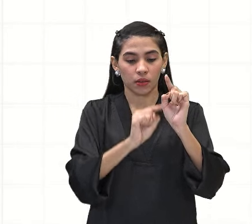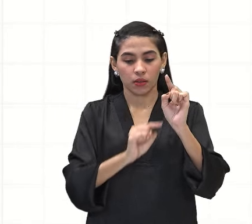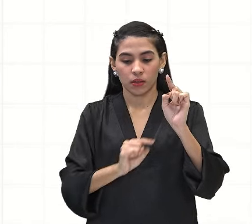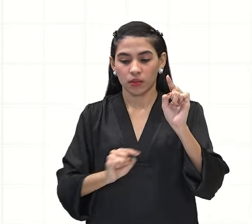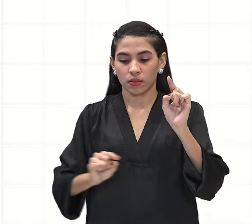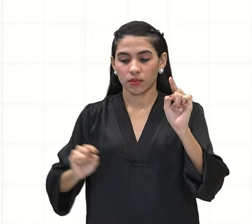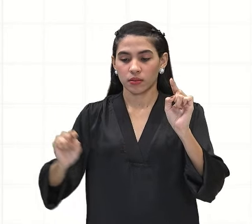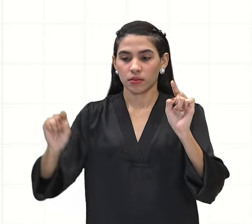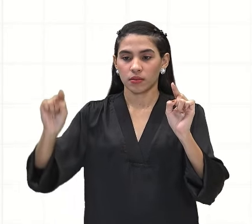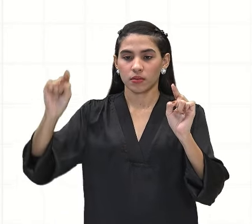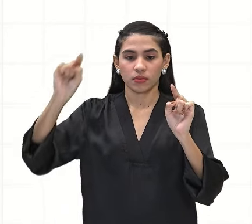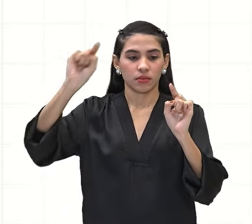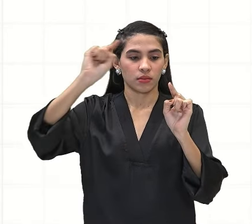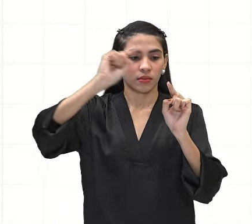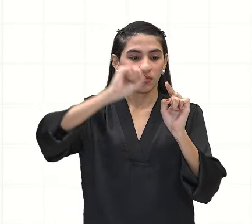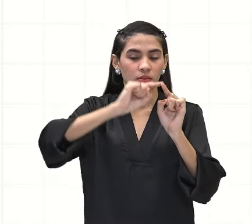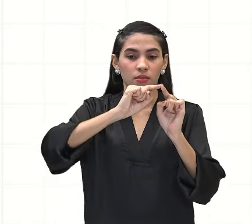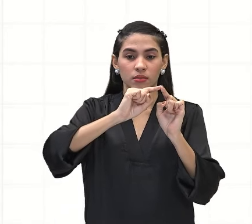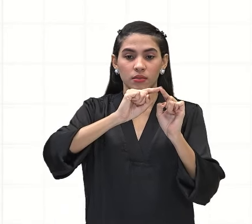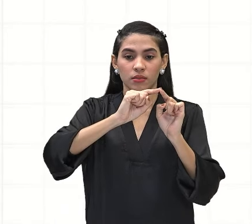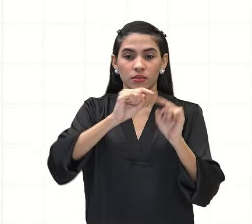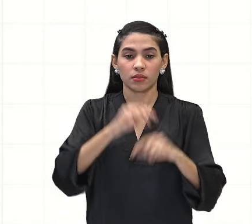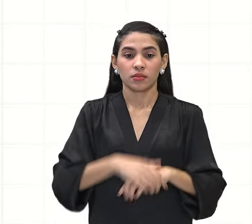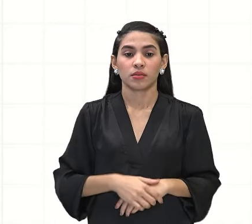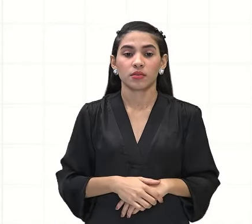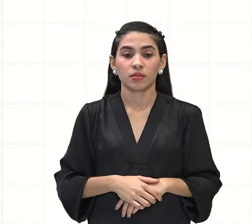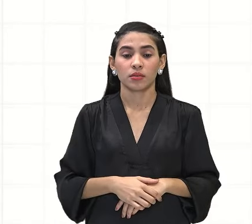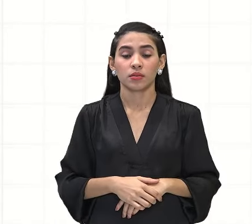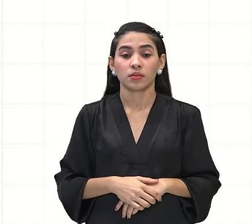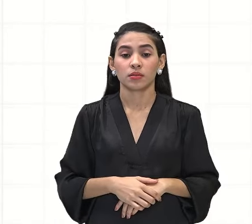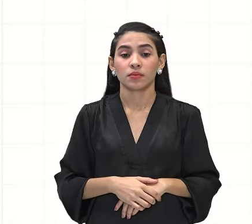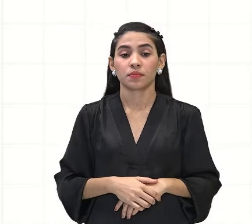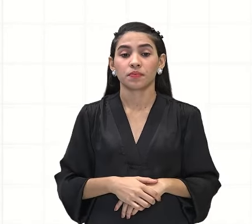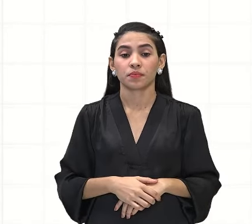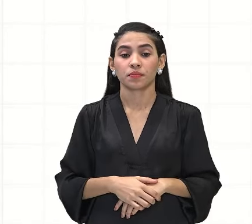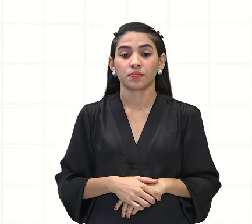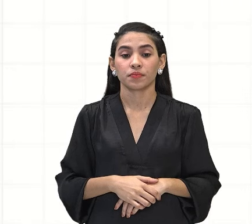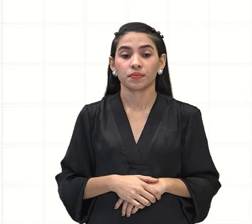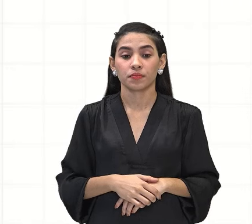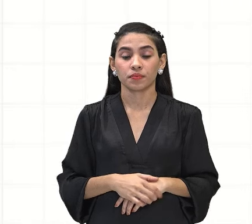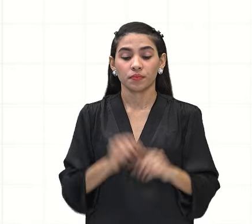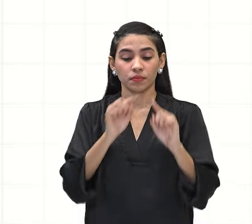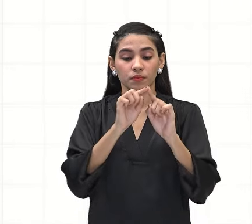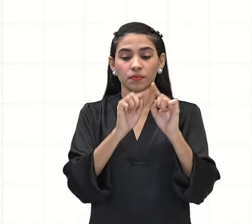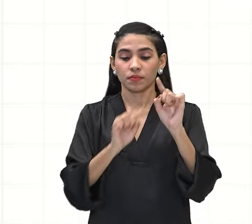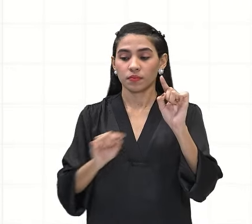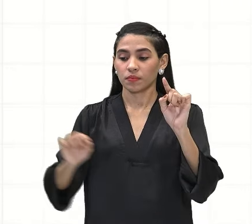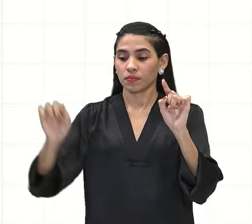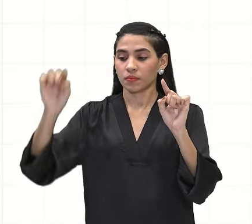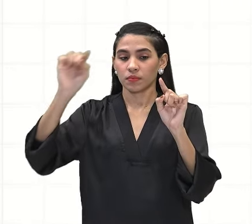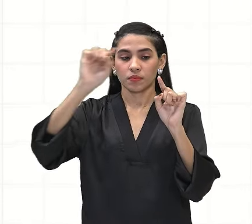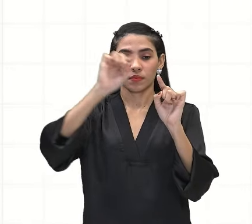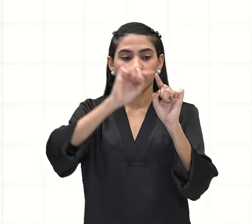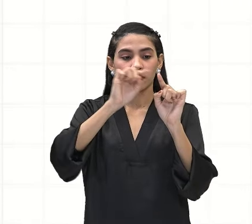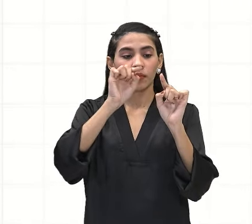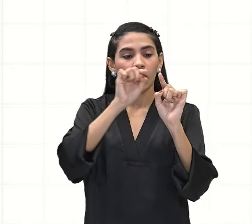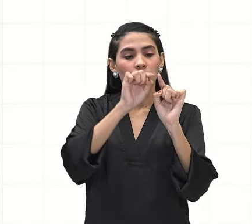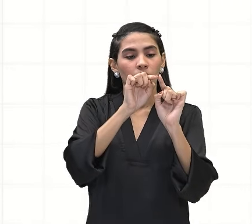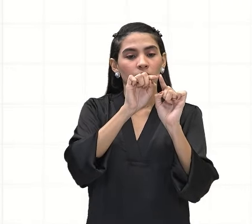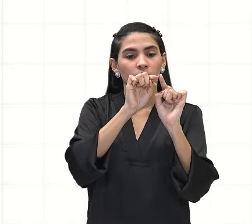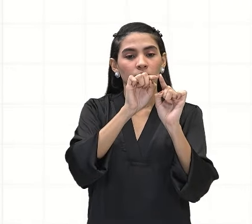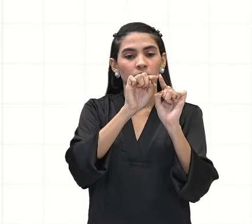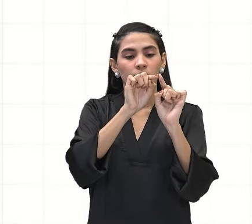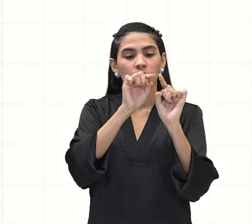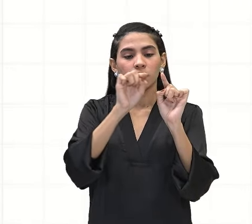circunferência por quê Porque tá sendo dado o raio e o raio é igual tá aqui o raio ó